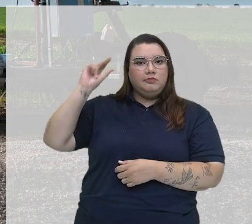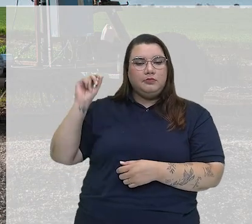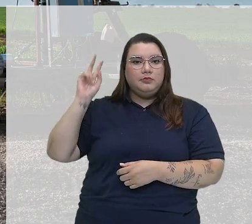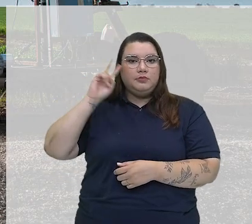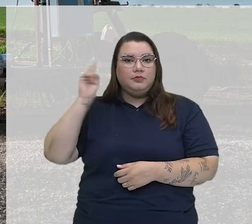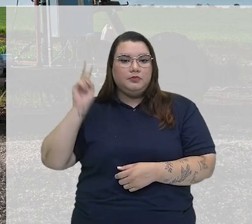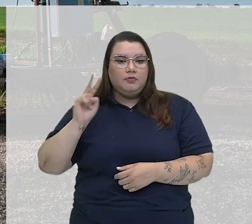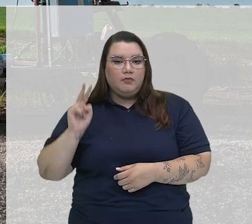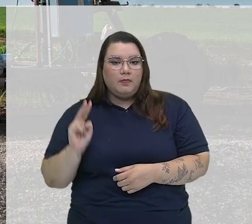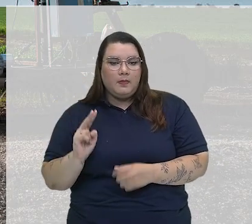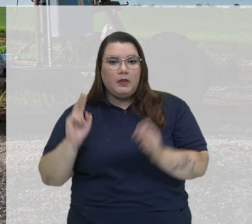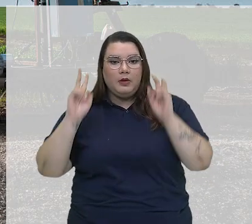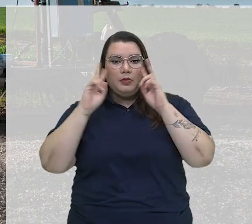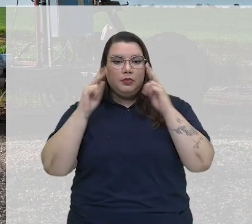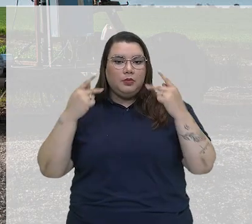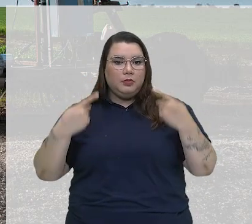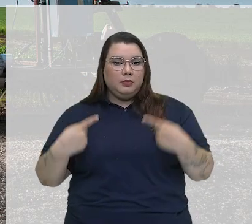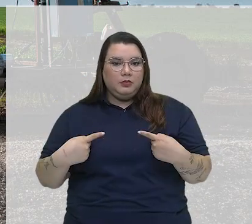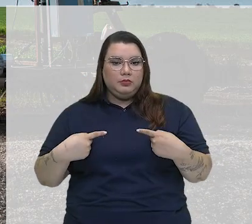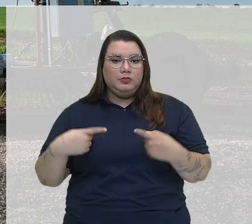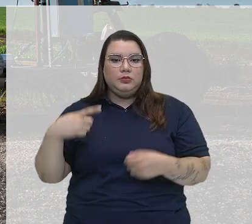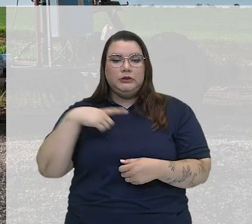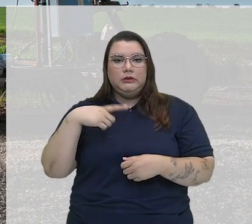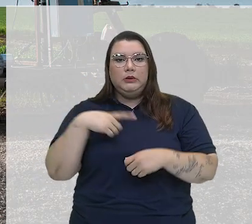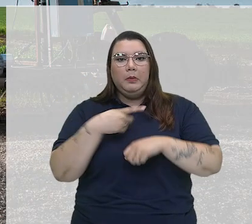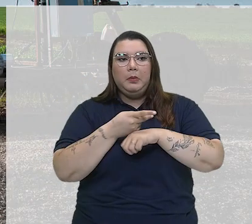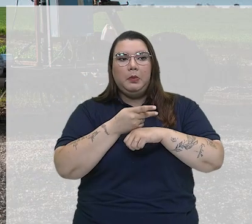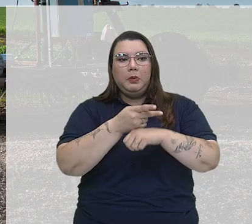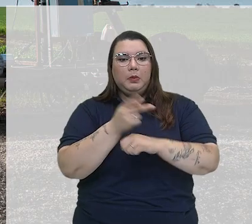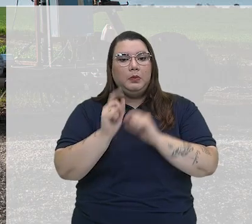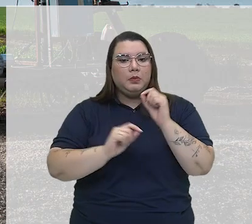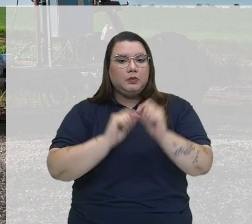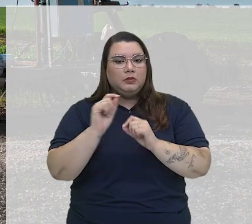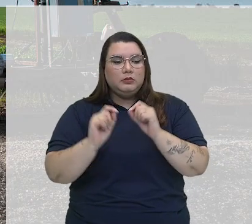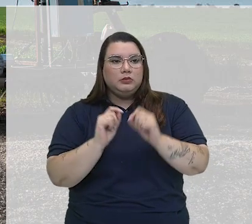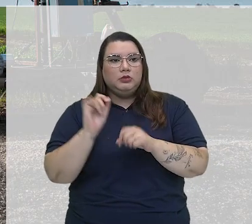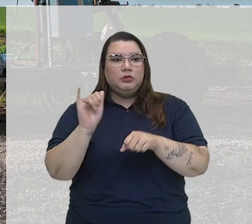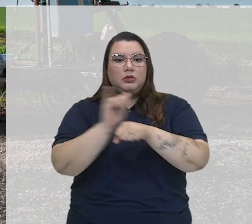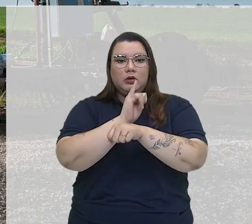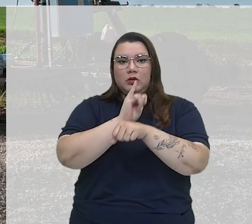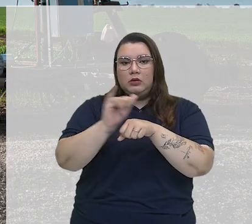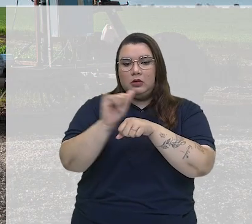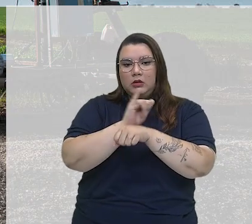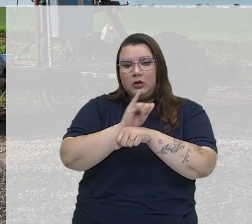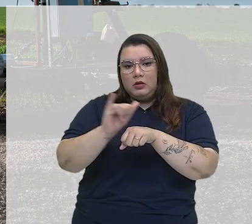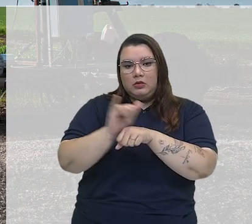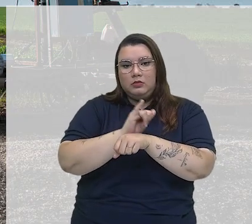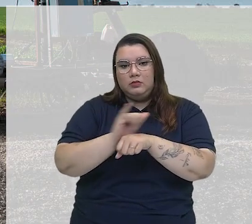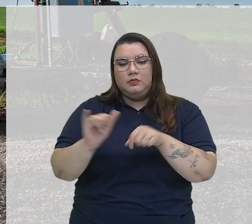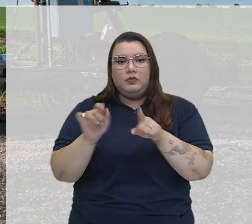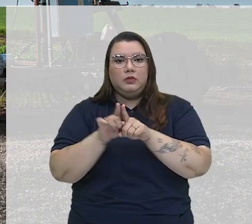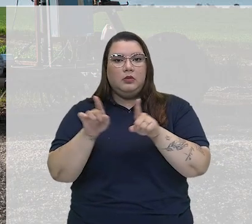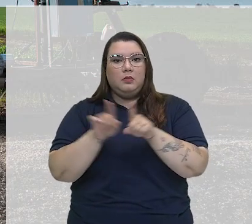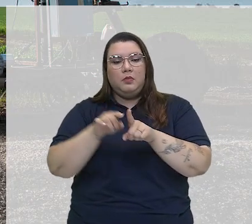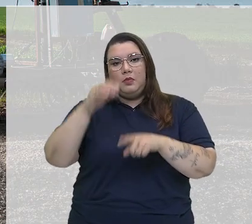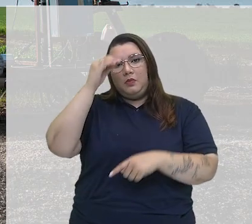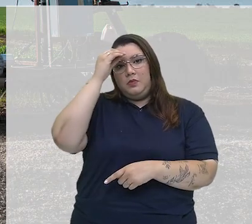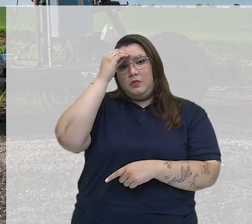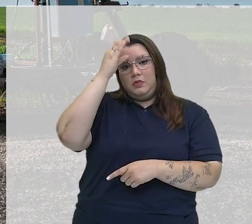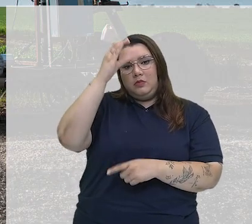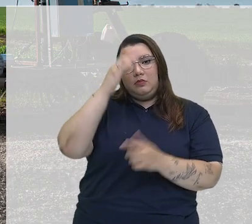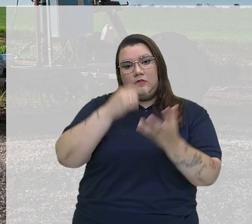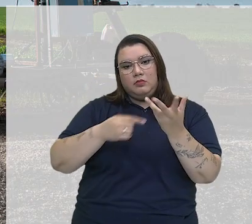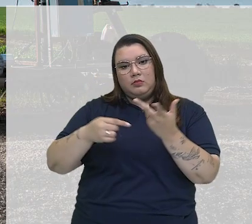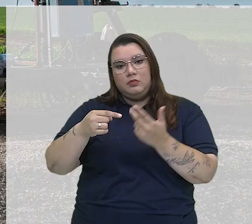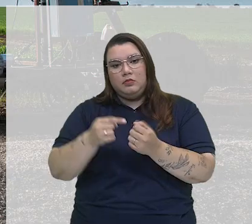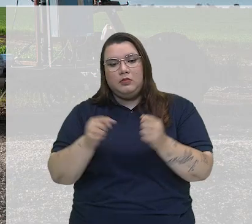né, o ser humano ele vem buscando ali técnicas, ele vem buscando